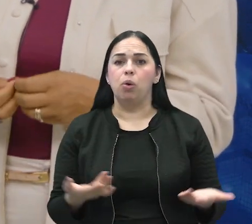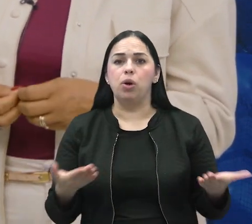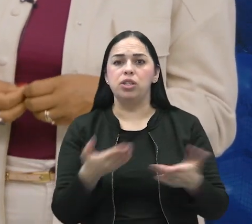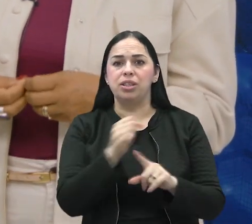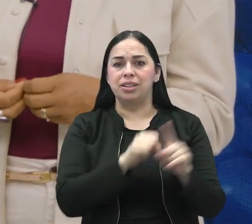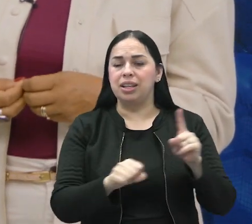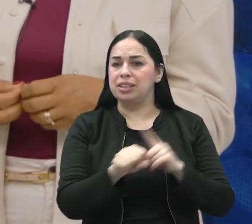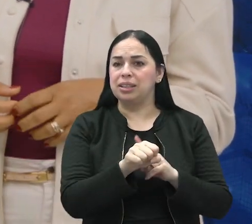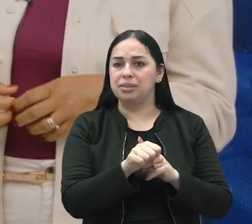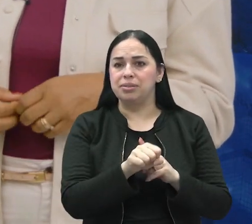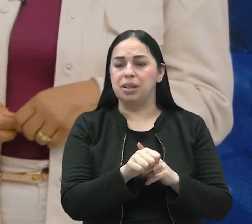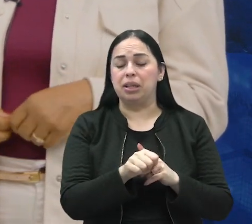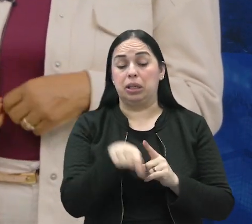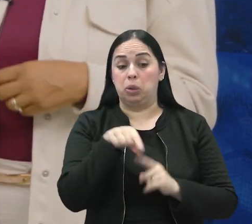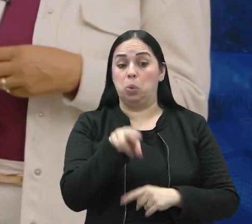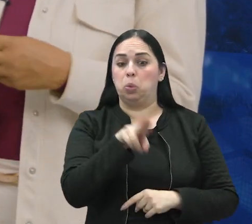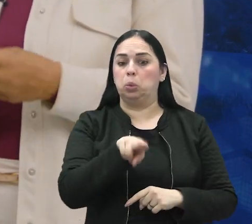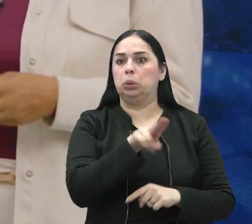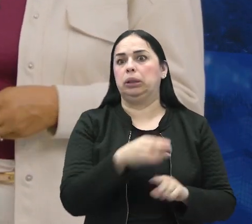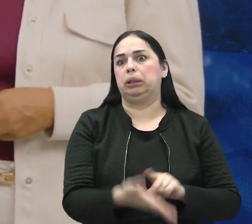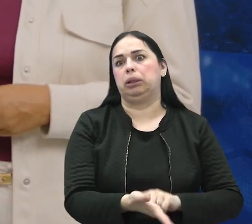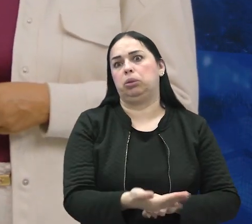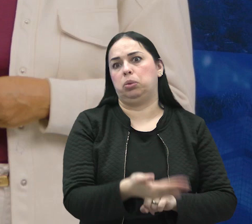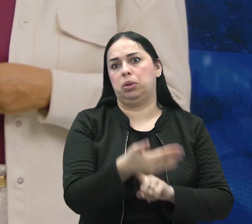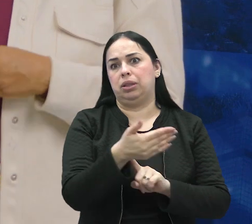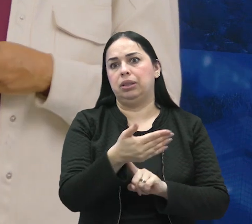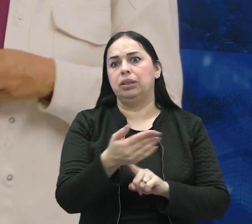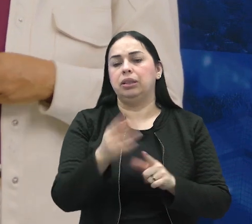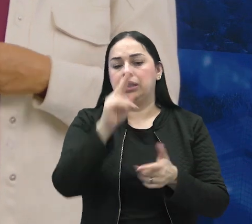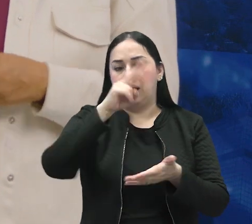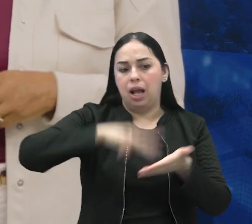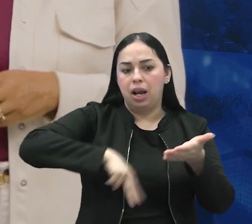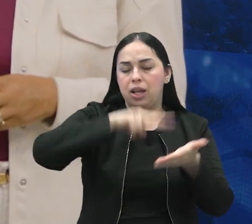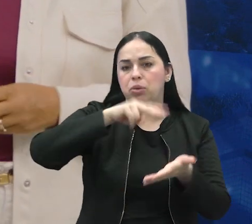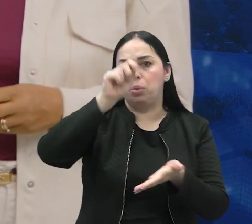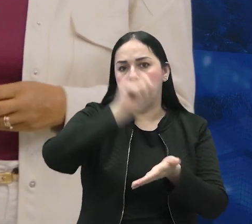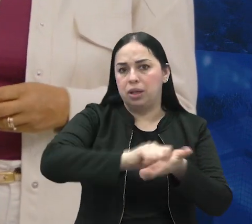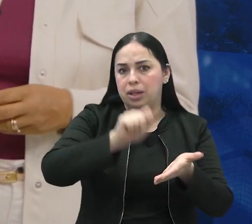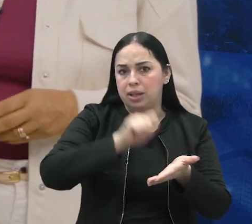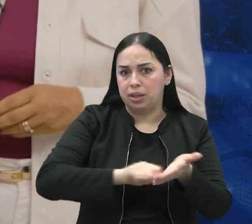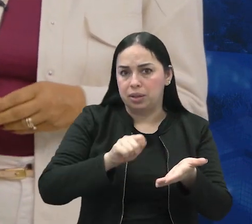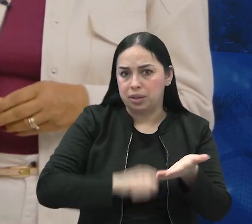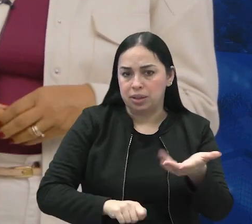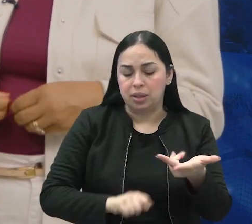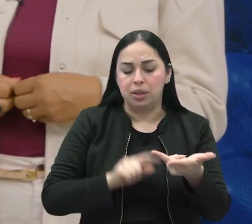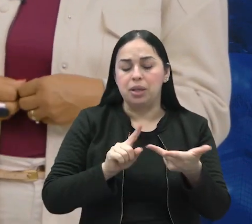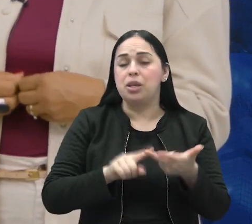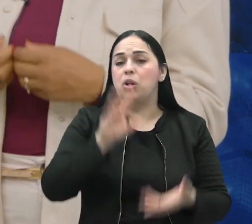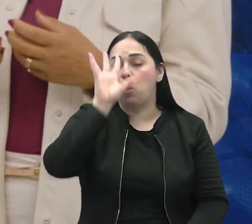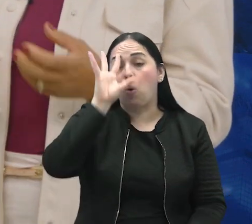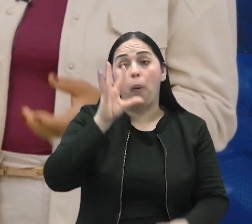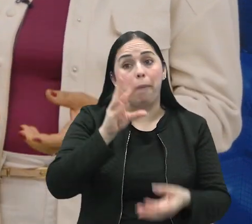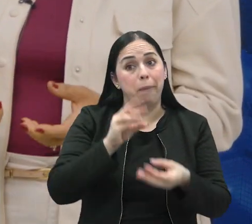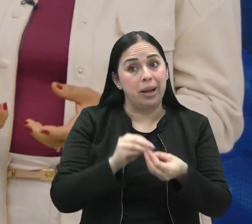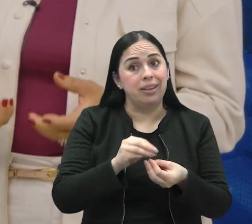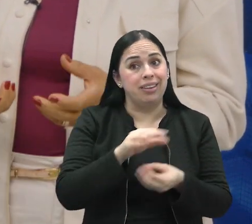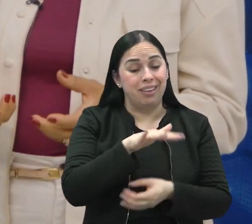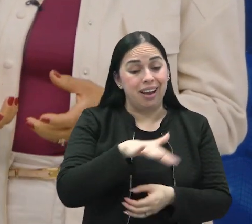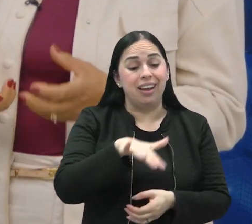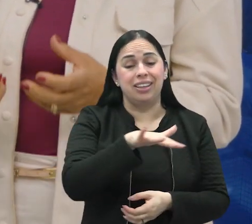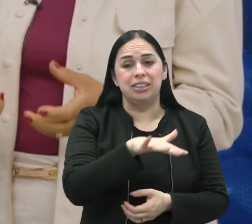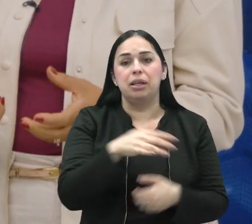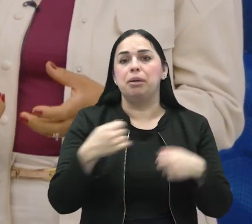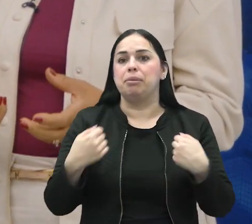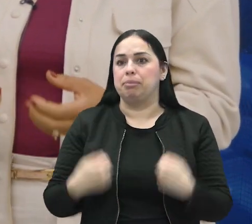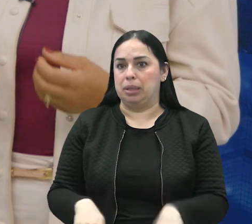gente vive numa sociedade cada vez mais tecnológica, né, onde a leitura e escrita, né, e a compreensão desse